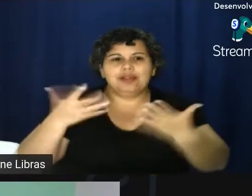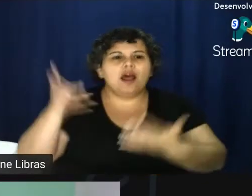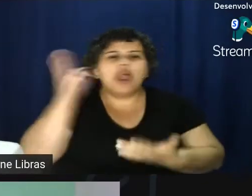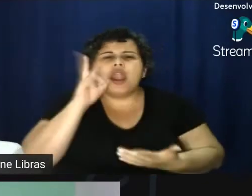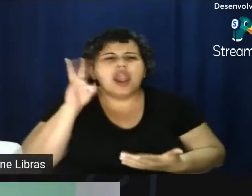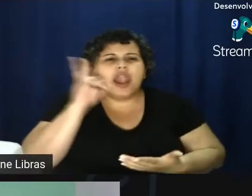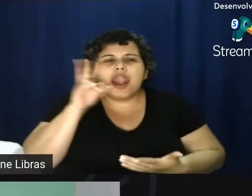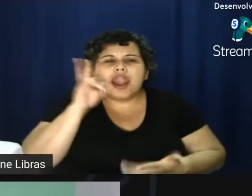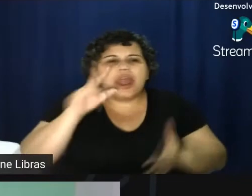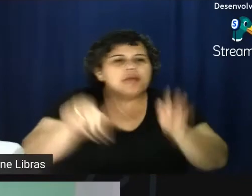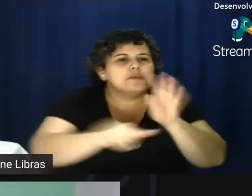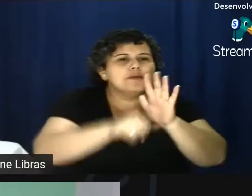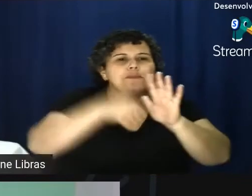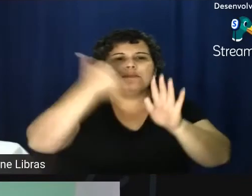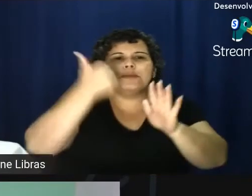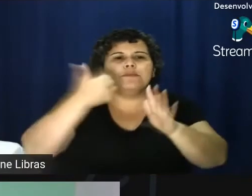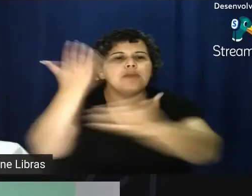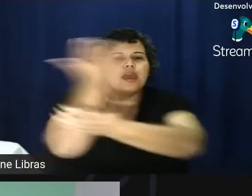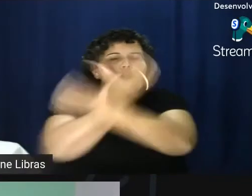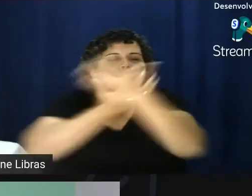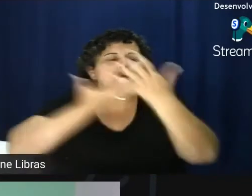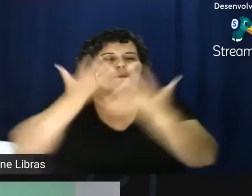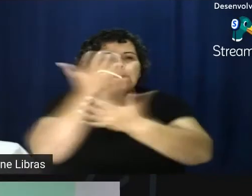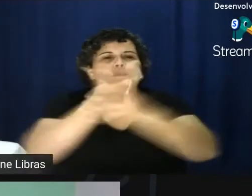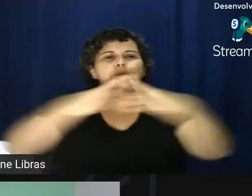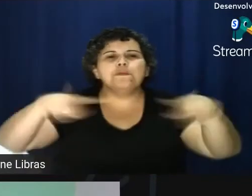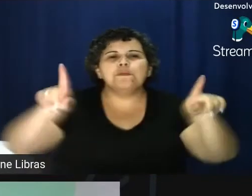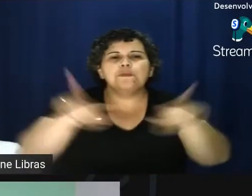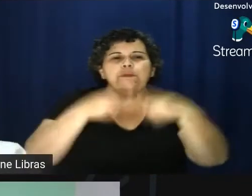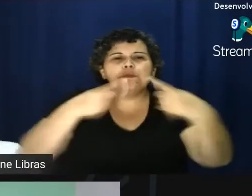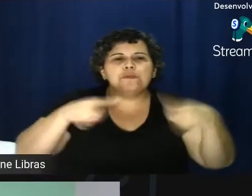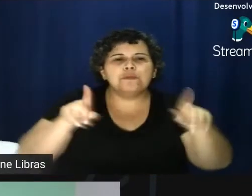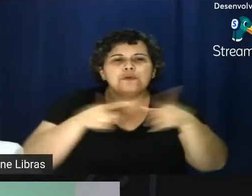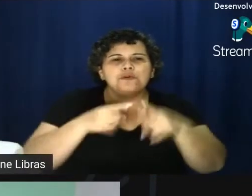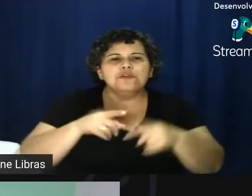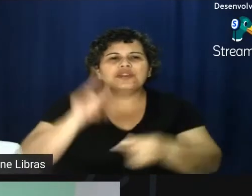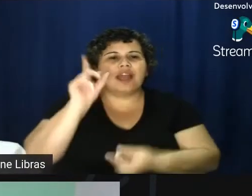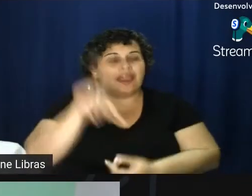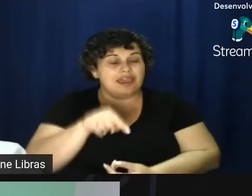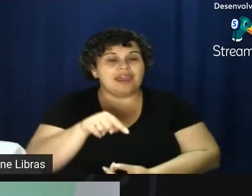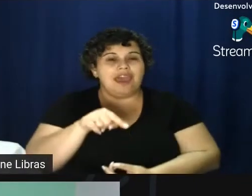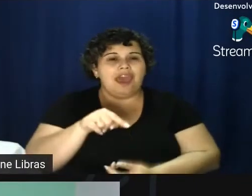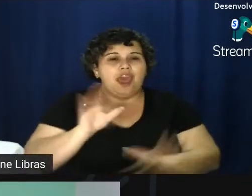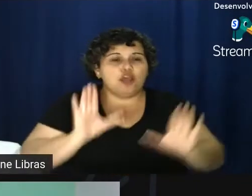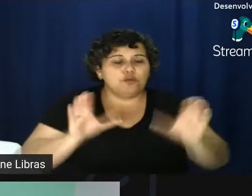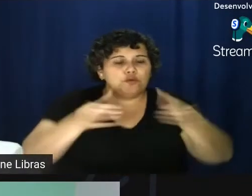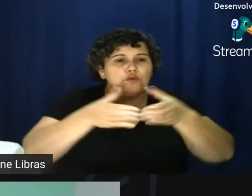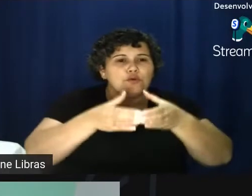que eu interpretei, que é aquela música do Diante do Trono, né?